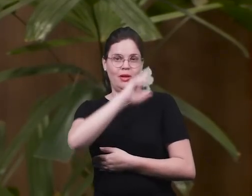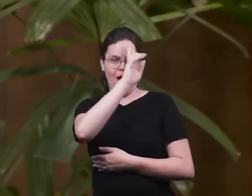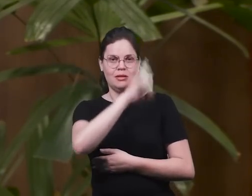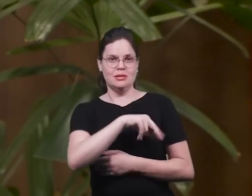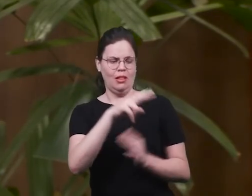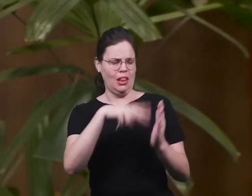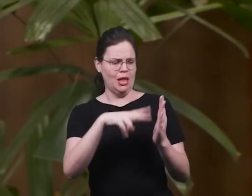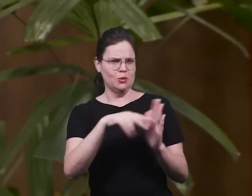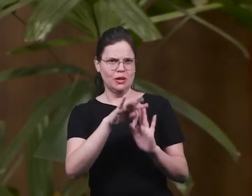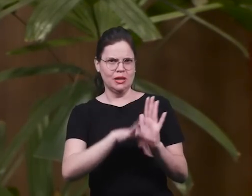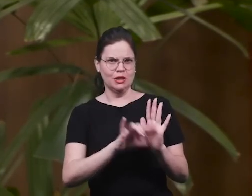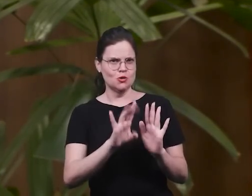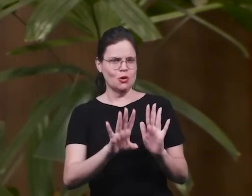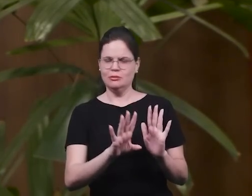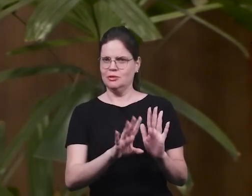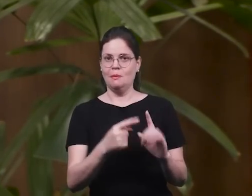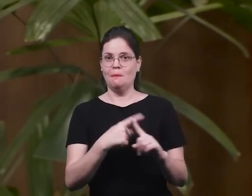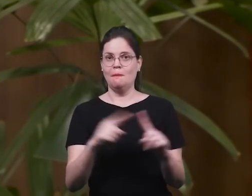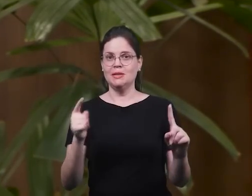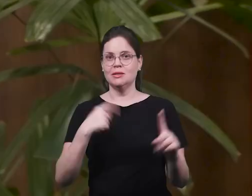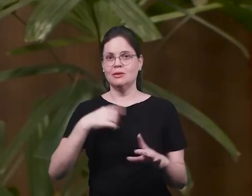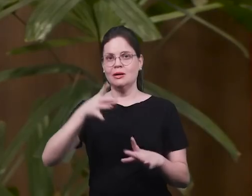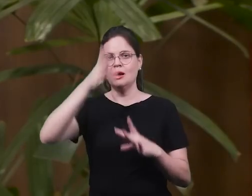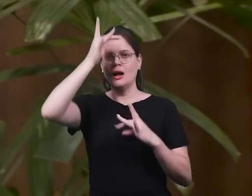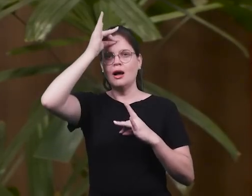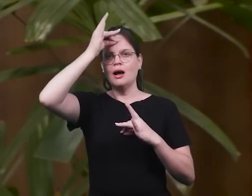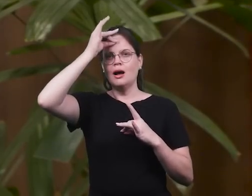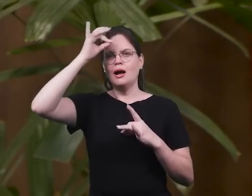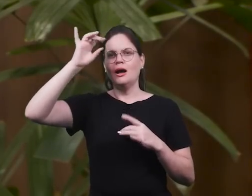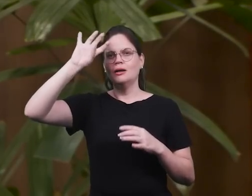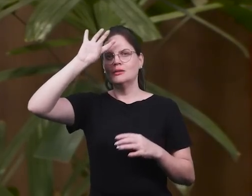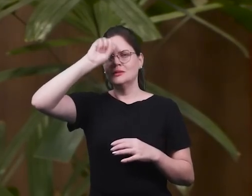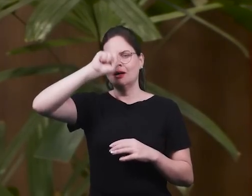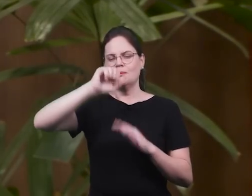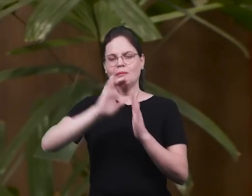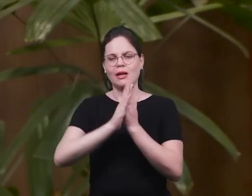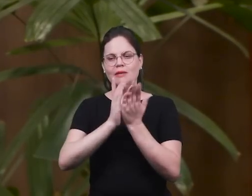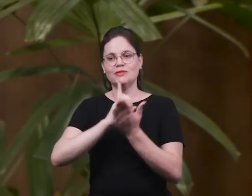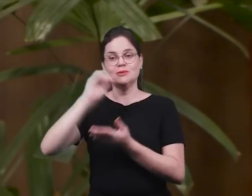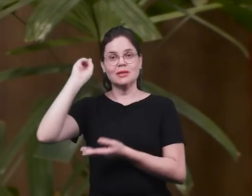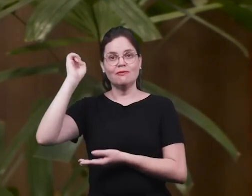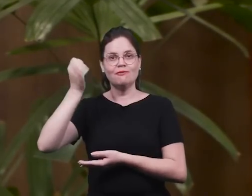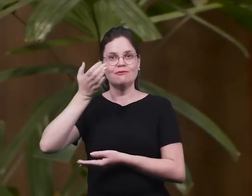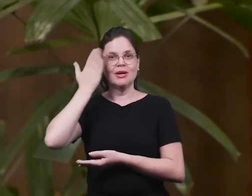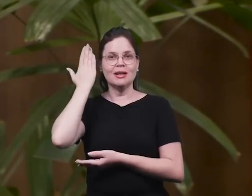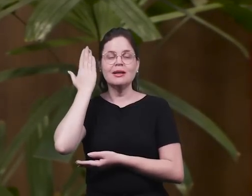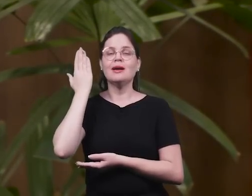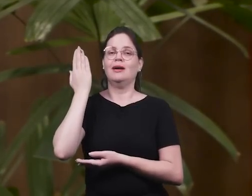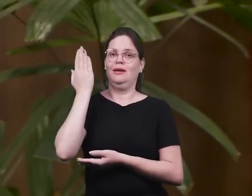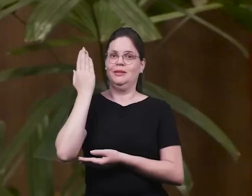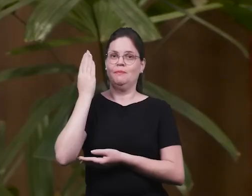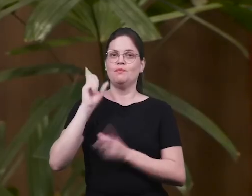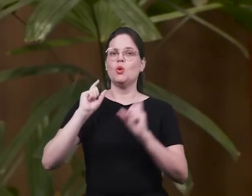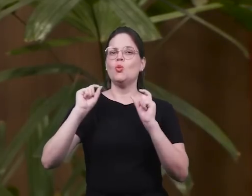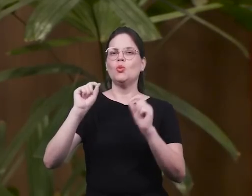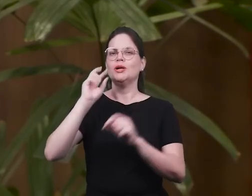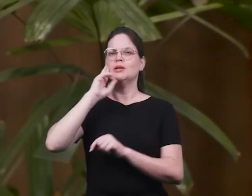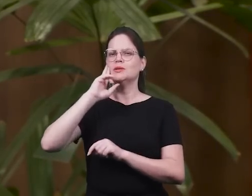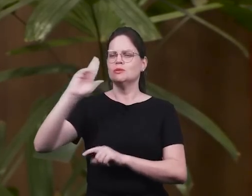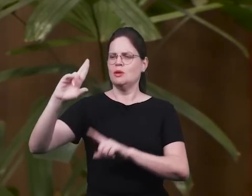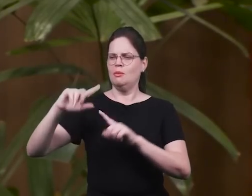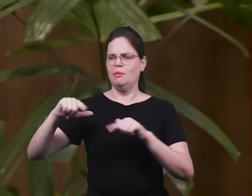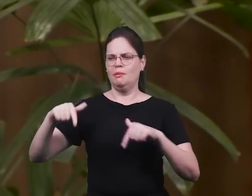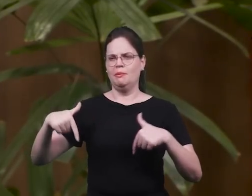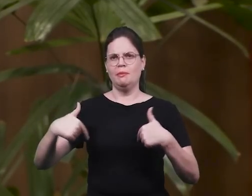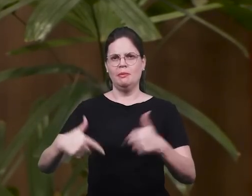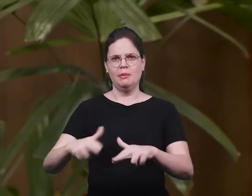conselho do Senhor é guardar a letra? Não, guardar a palavra revelada. Guardar aquilo que o Senhor fez